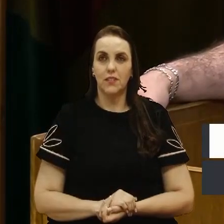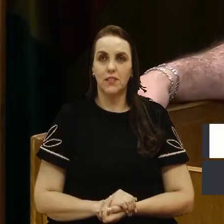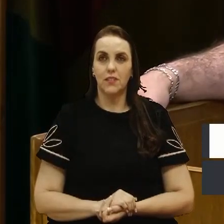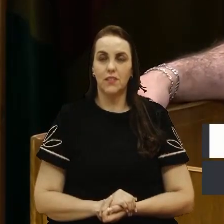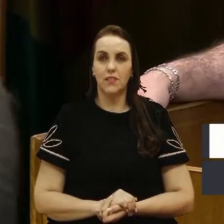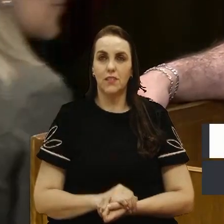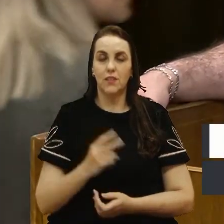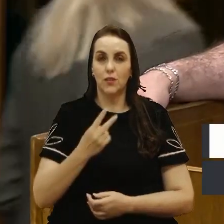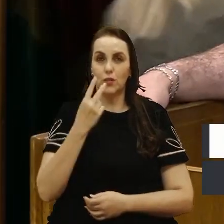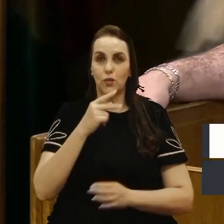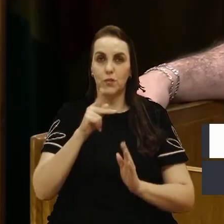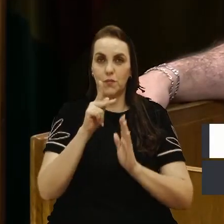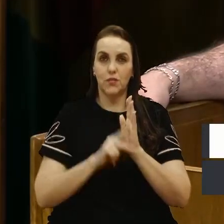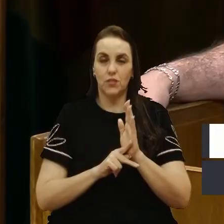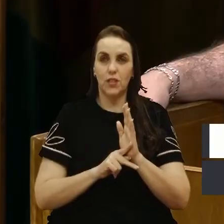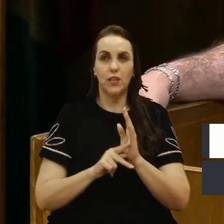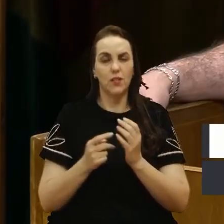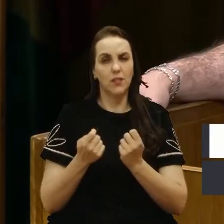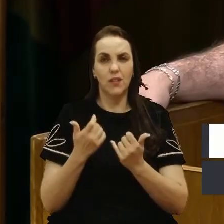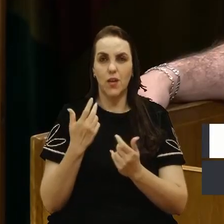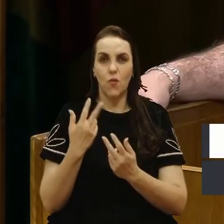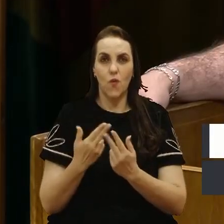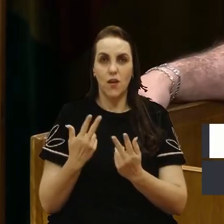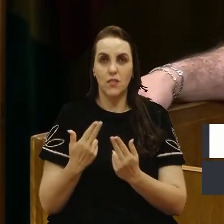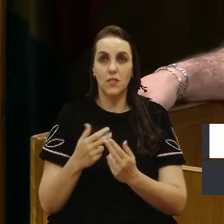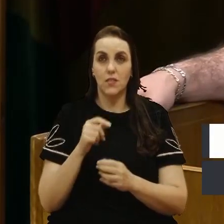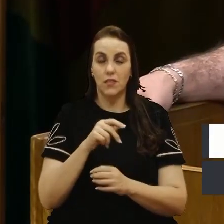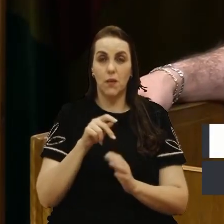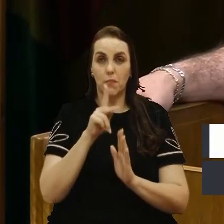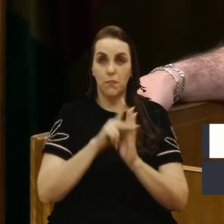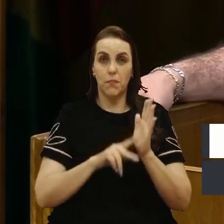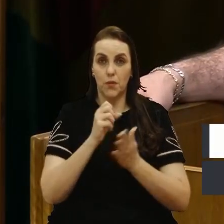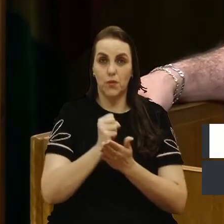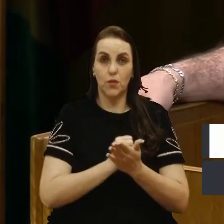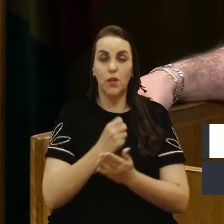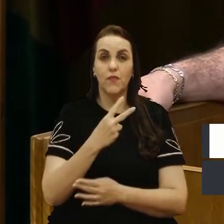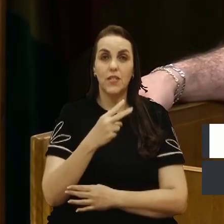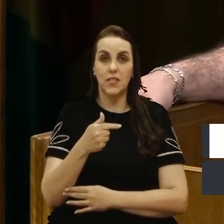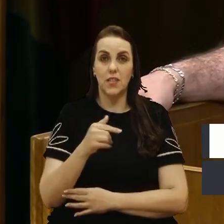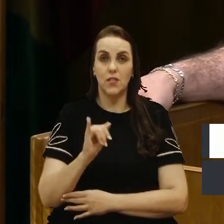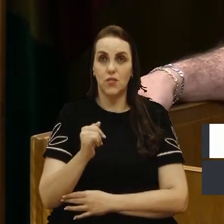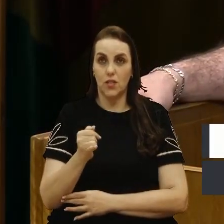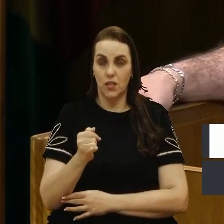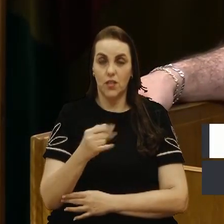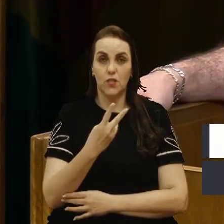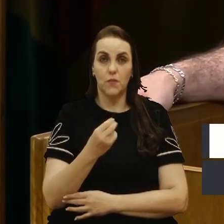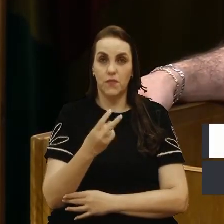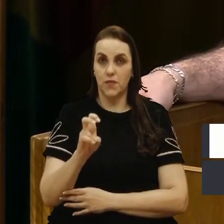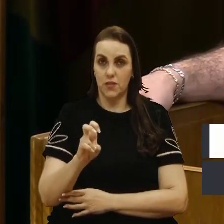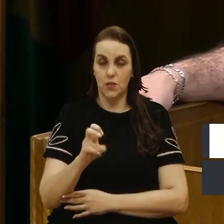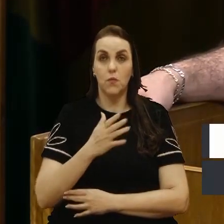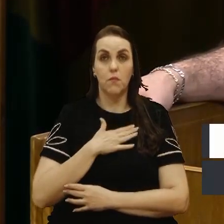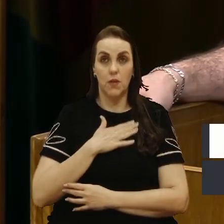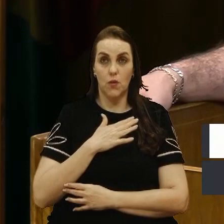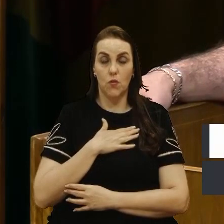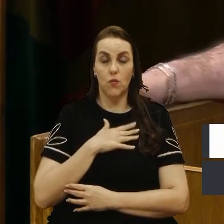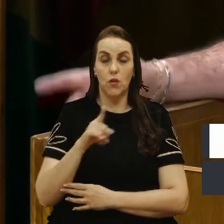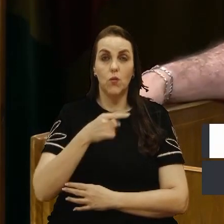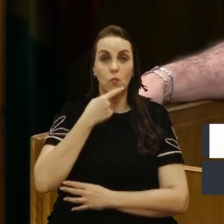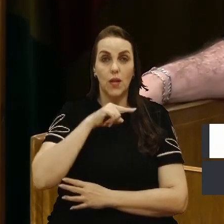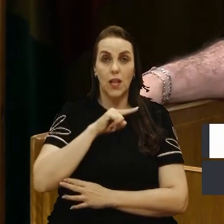Dois projetos praticamente iguais. Eu estava olhando as datas de protocolo. 27 de janeiro de 2025, o meu, e o do